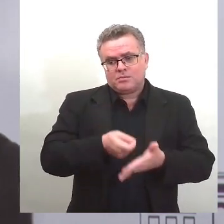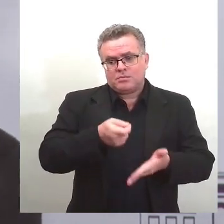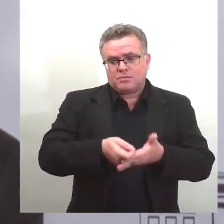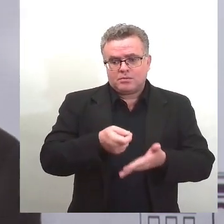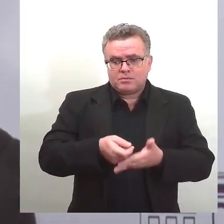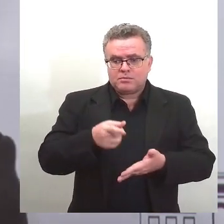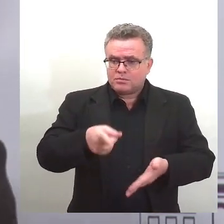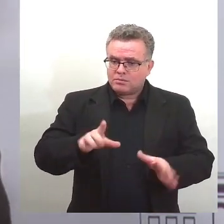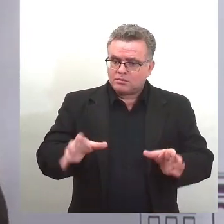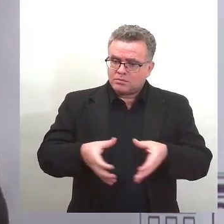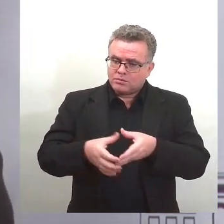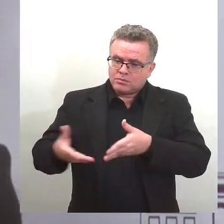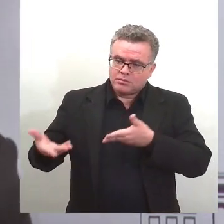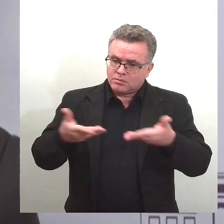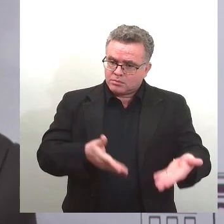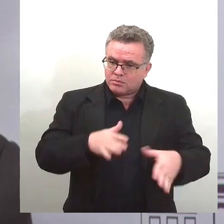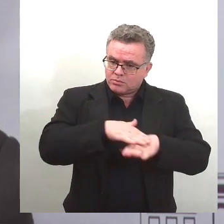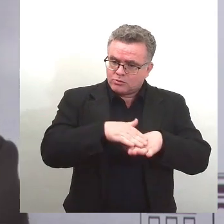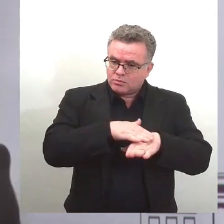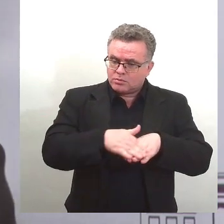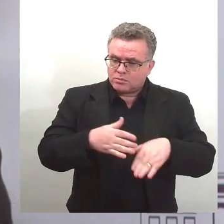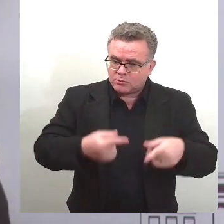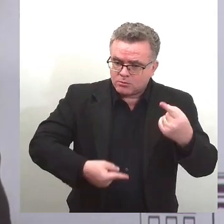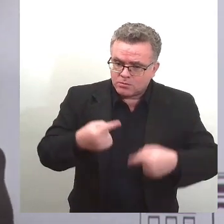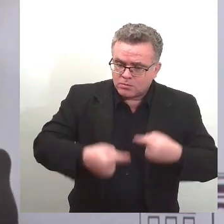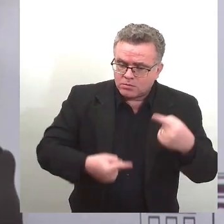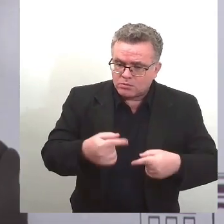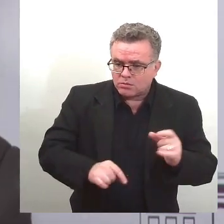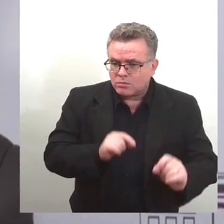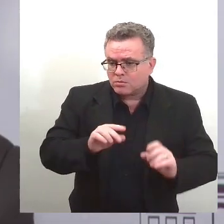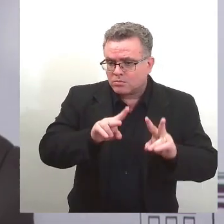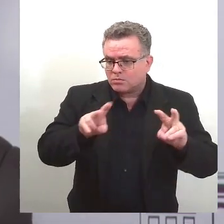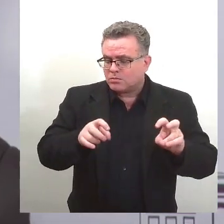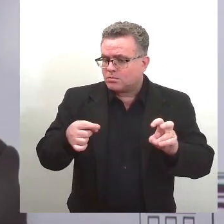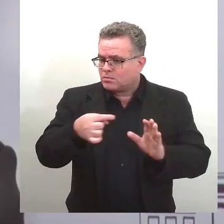fosse instaurada a mesa de negociação para as tratativas, né,